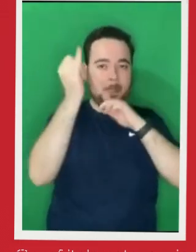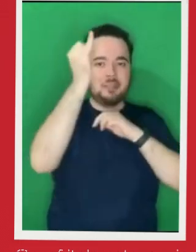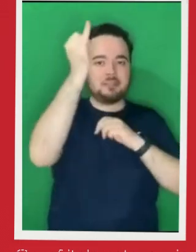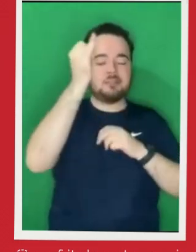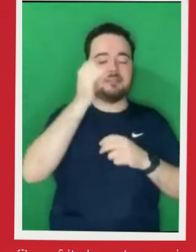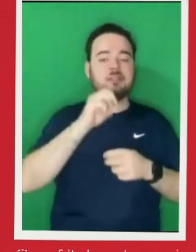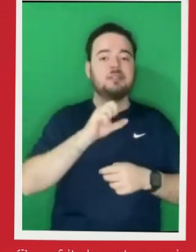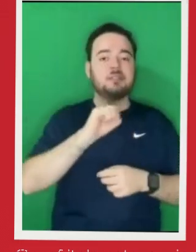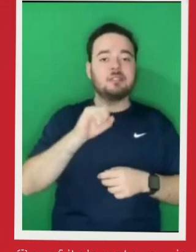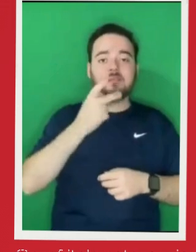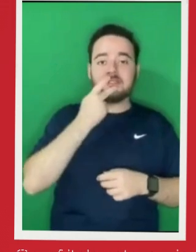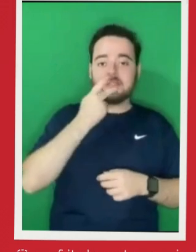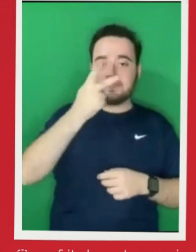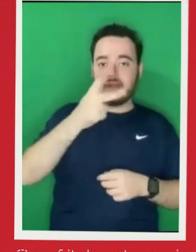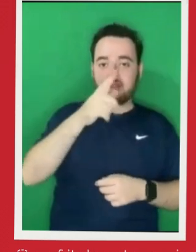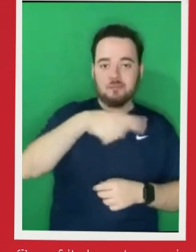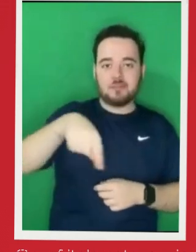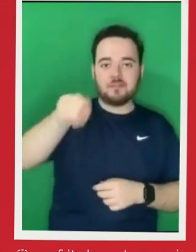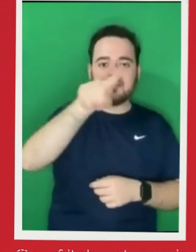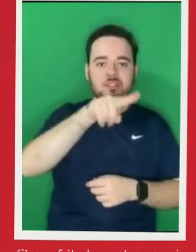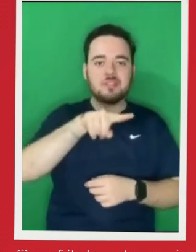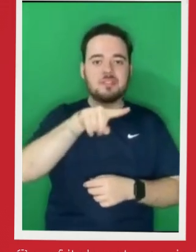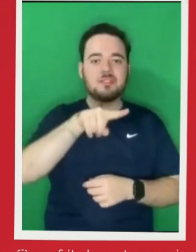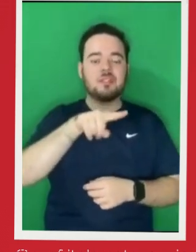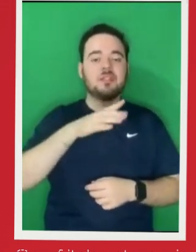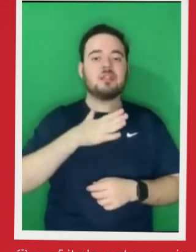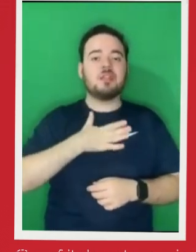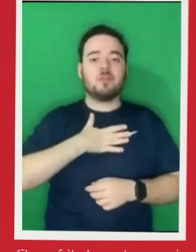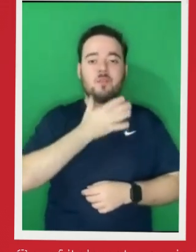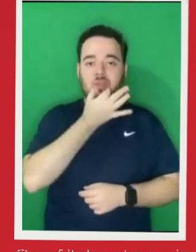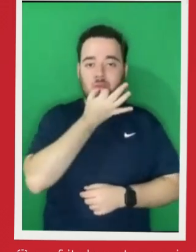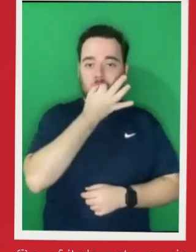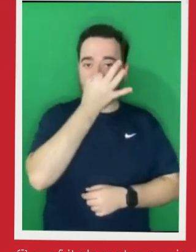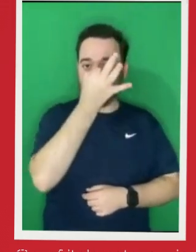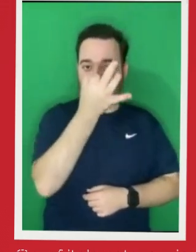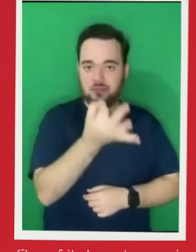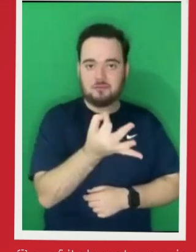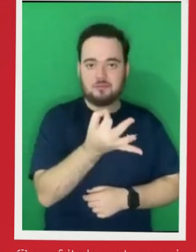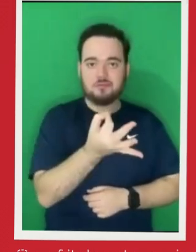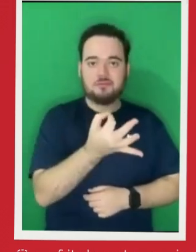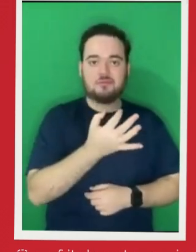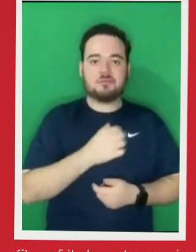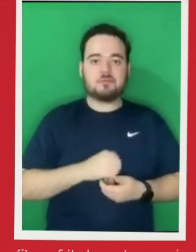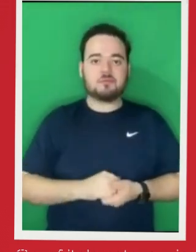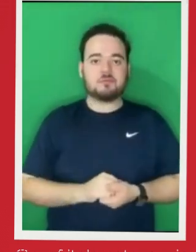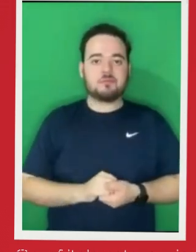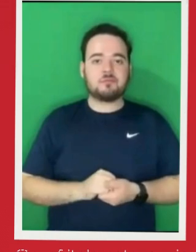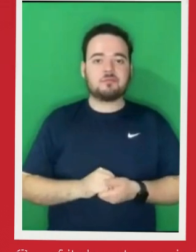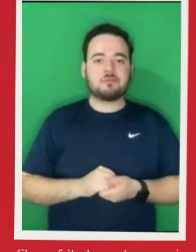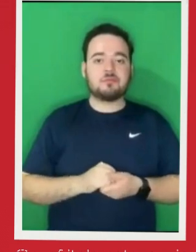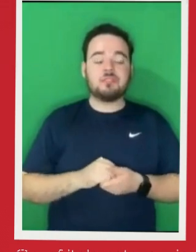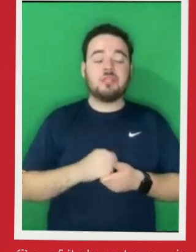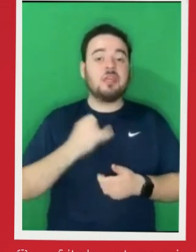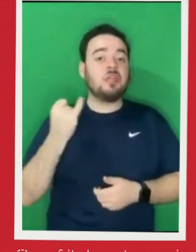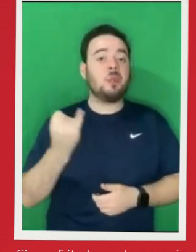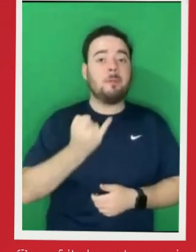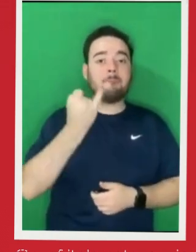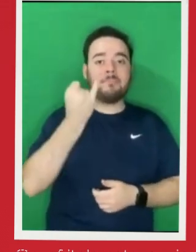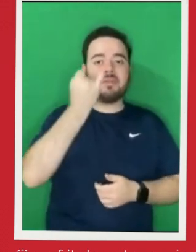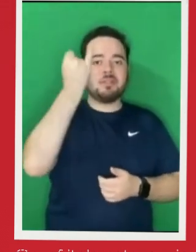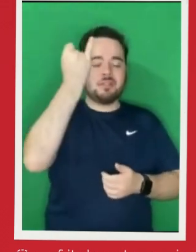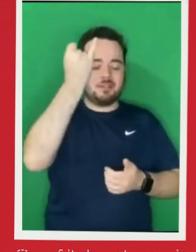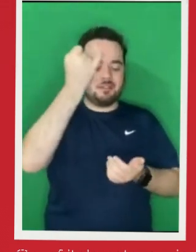mais importantes. Se eu pudesse dizer a vocês qual seria a minha recomendação de